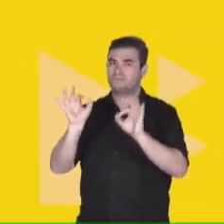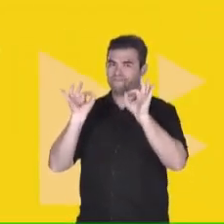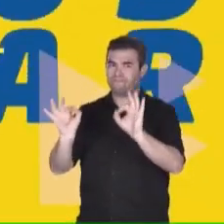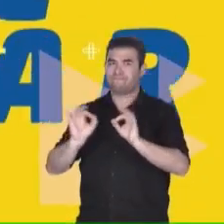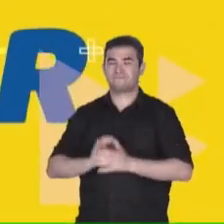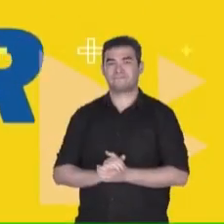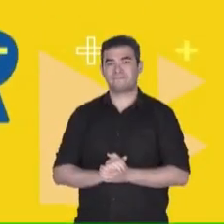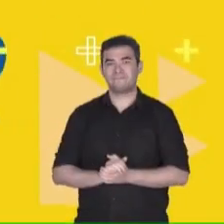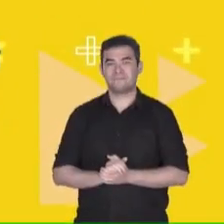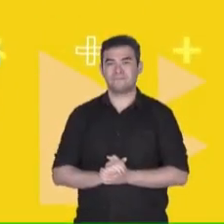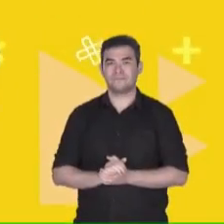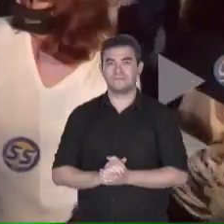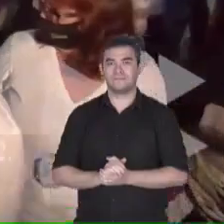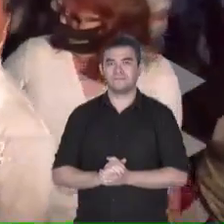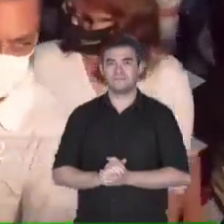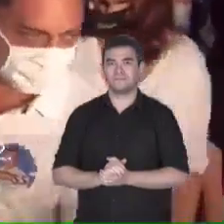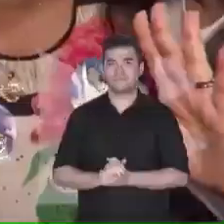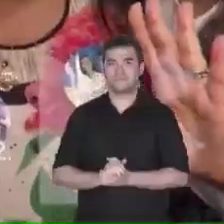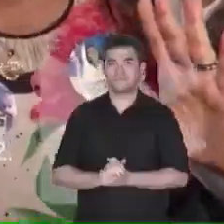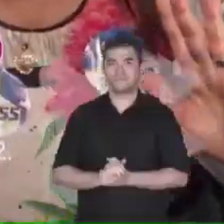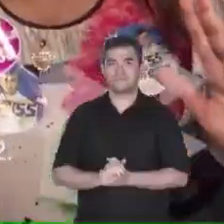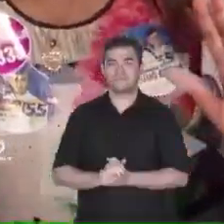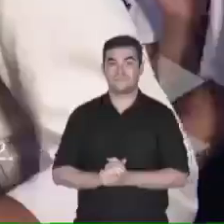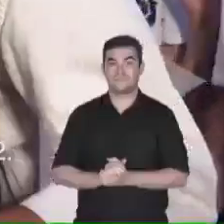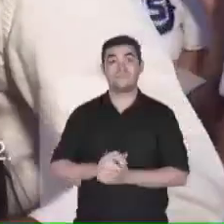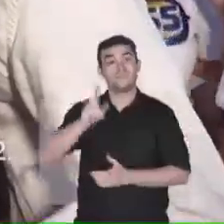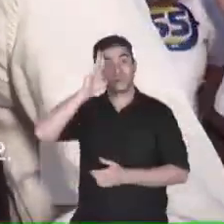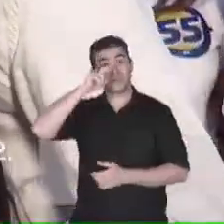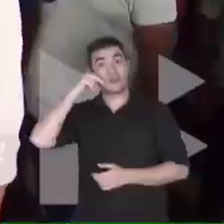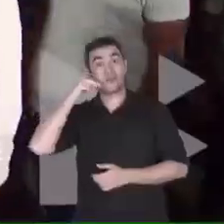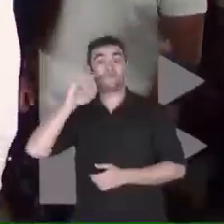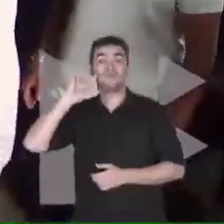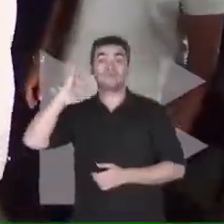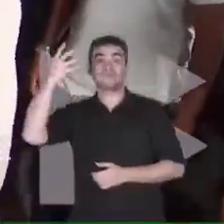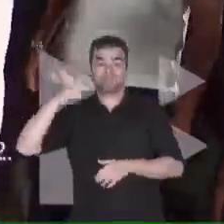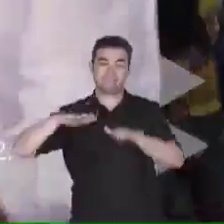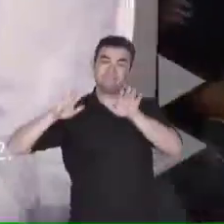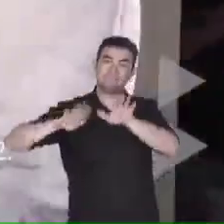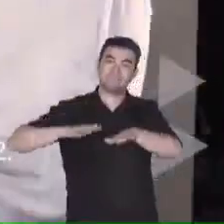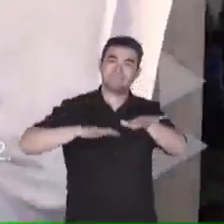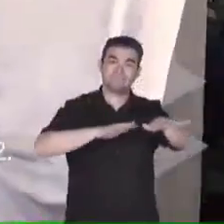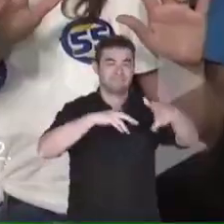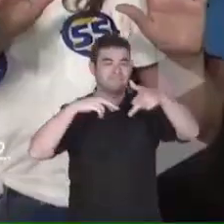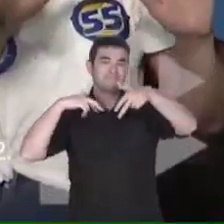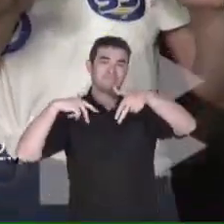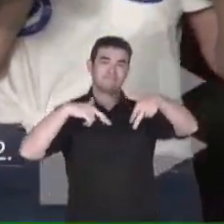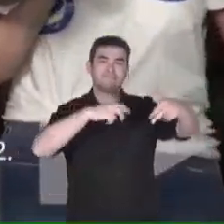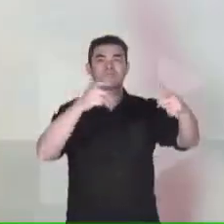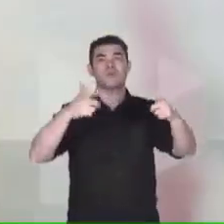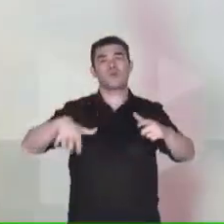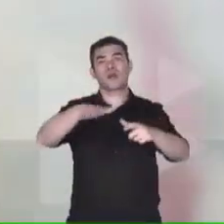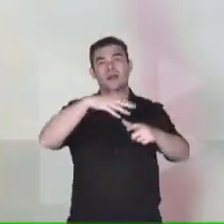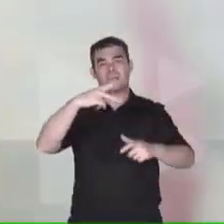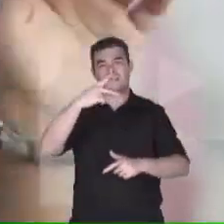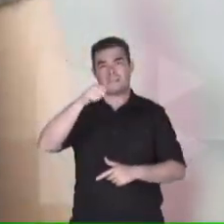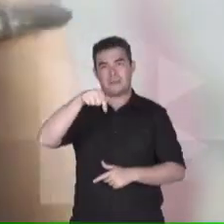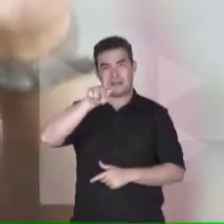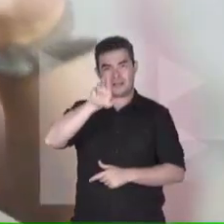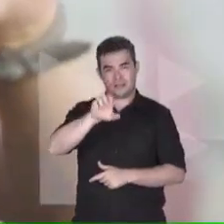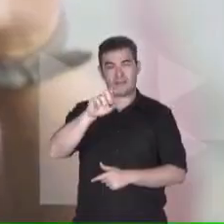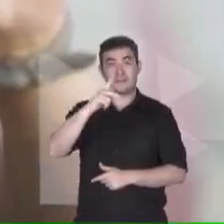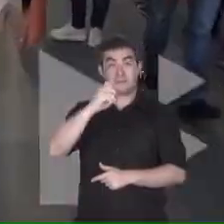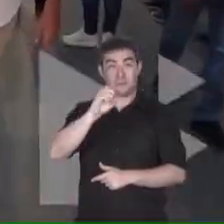escolar. Calcaia não pode parar! E Naomi esteve em uma caminhada junto com o povo no Parque Potira 2.